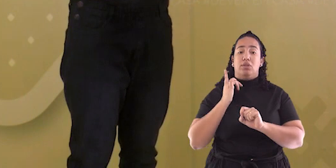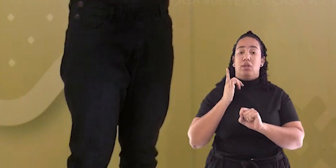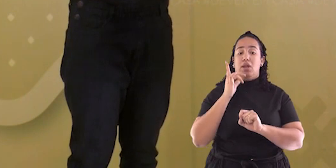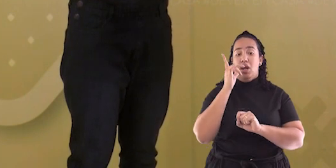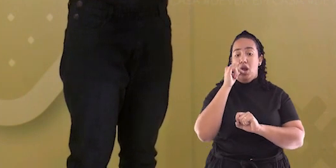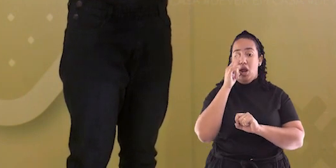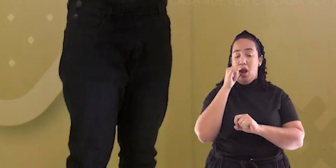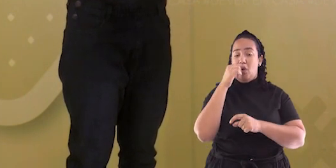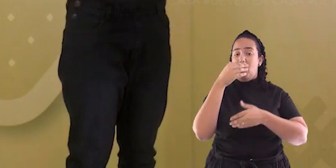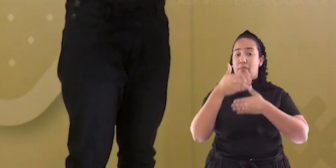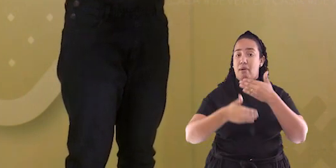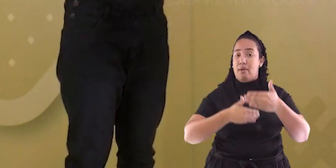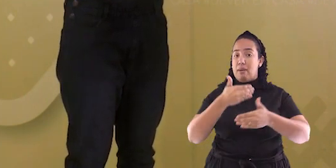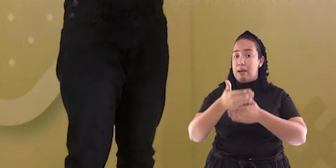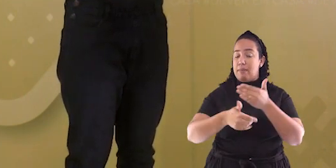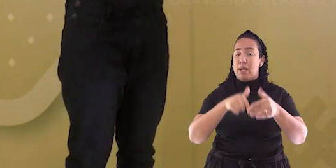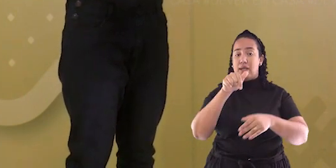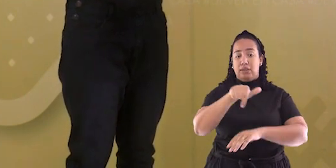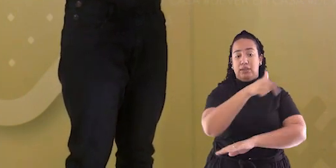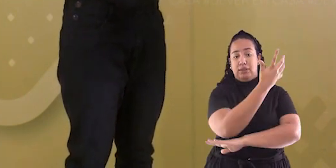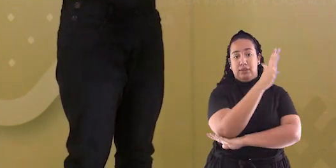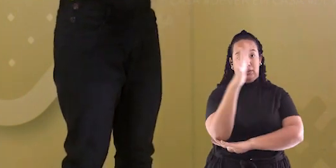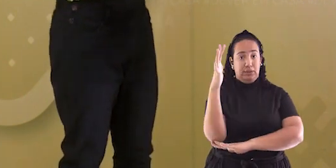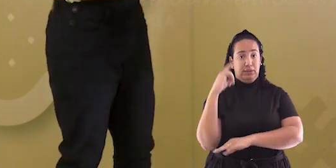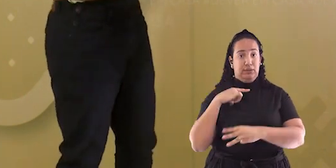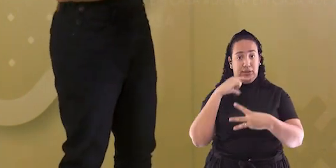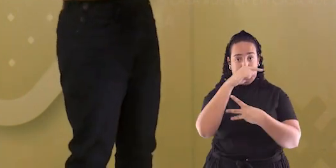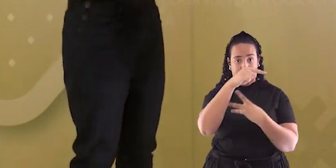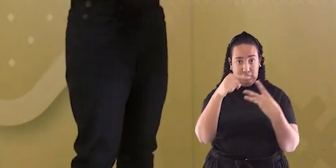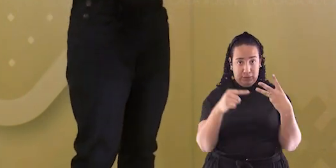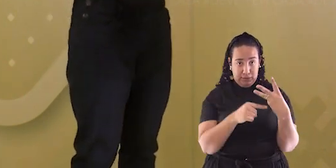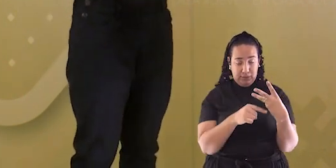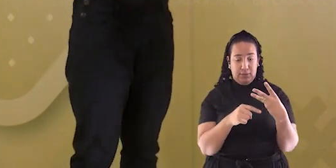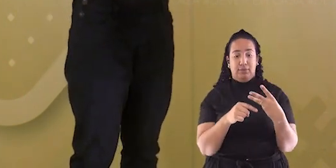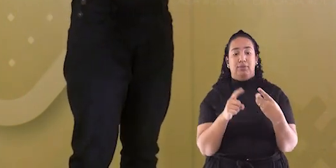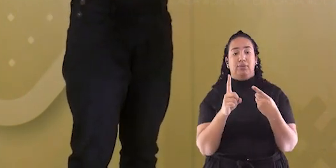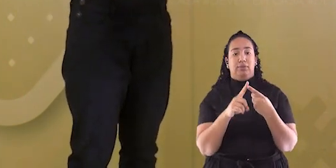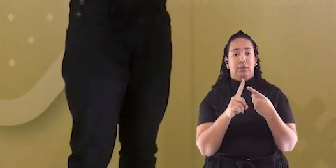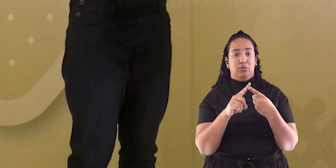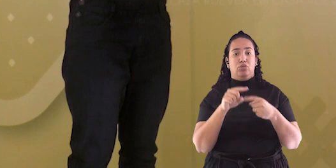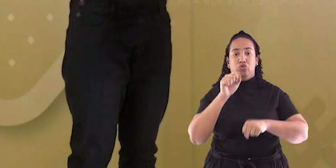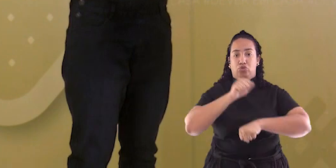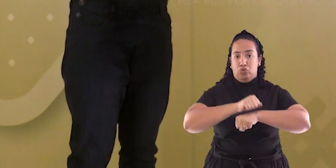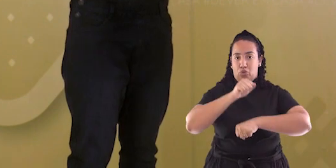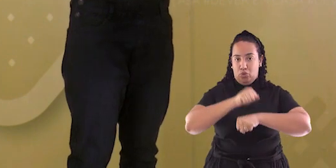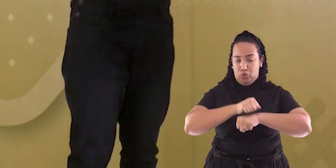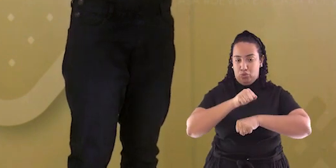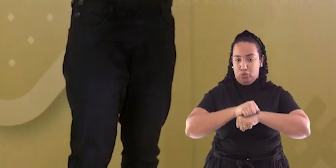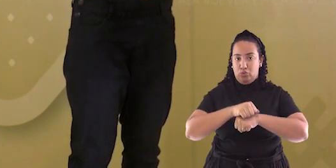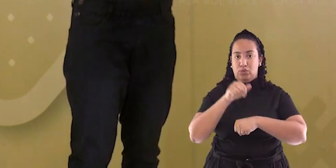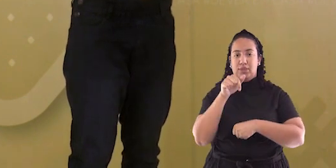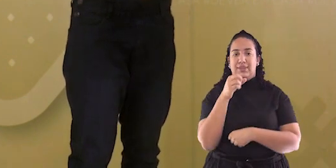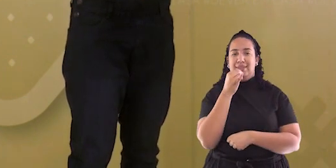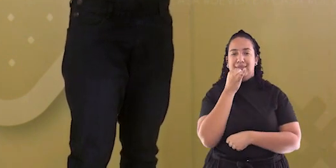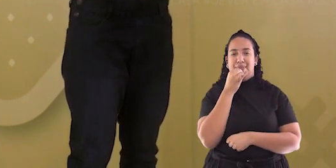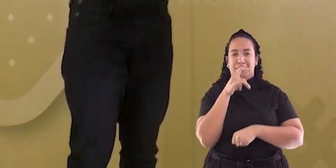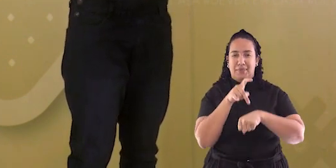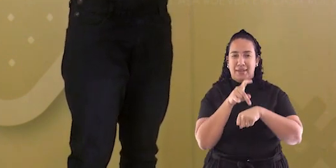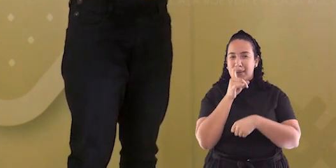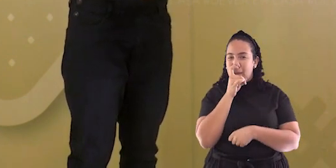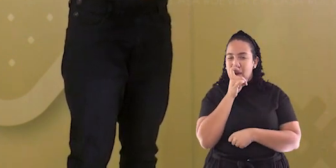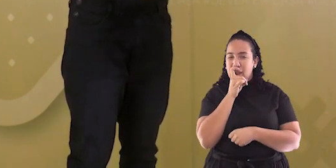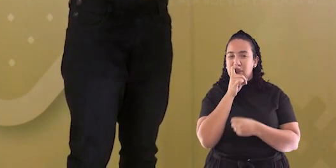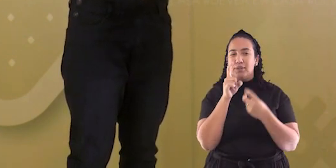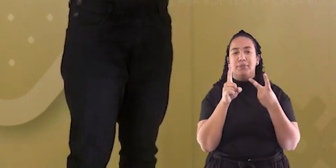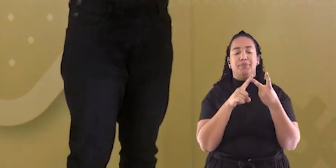realiza na natureza, passando por seus 3 estados físicos, né? A gente tem o estado sólido, que é representado pelo gelo, o líquido,